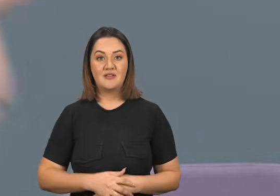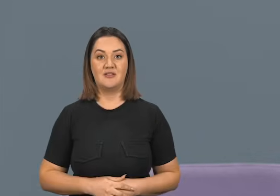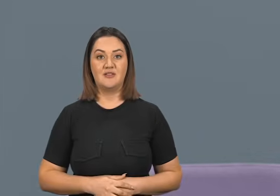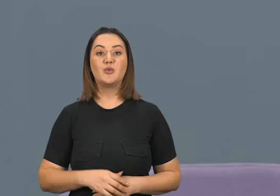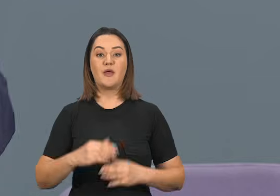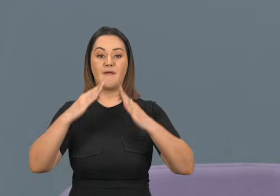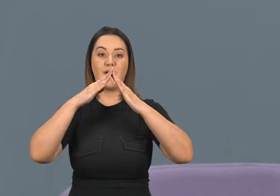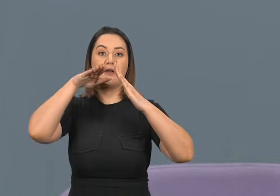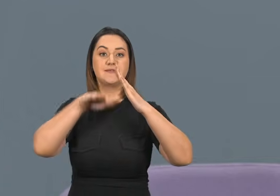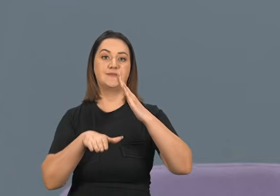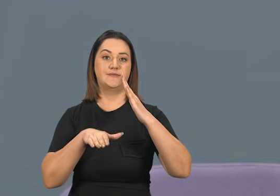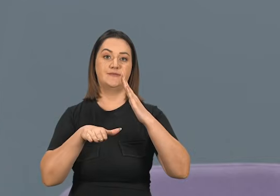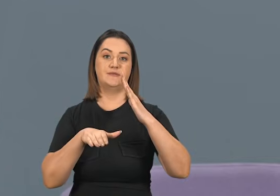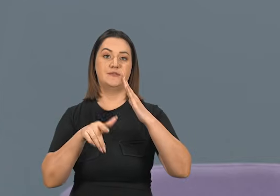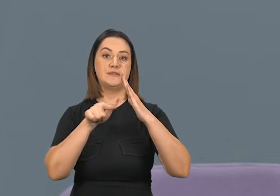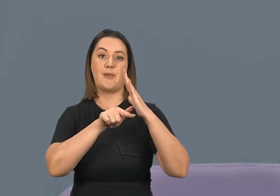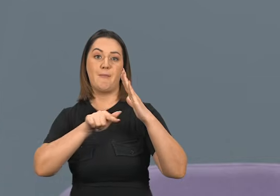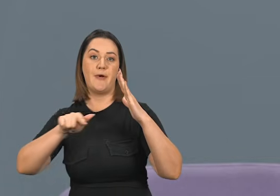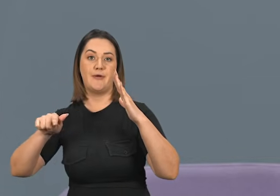e a semana inteira.